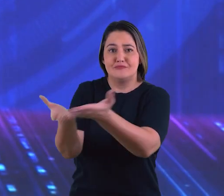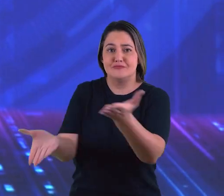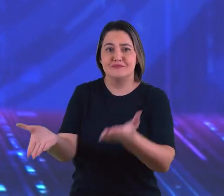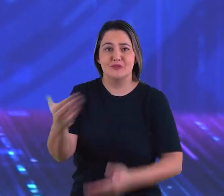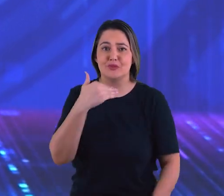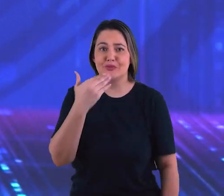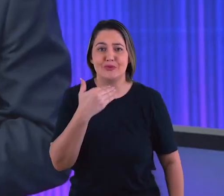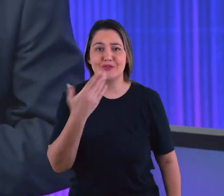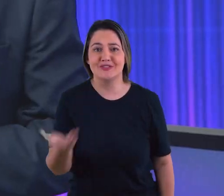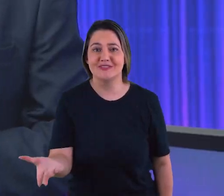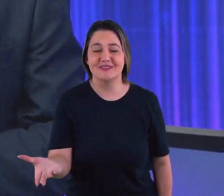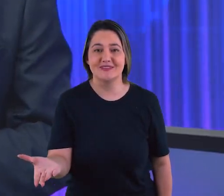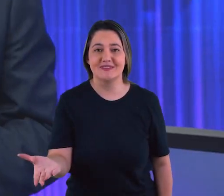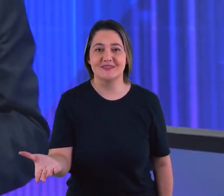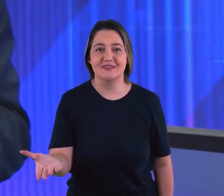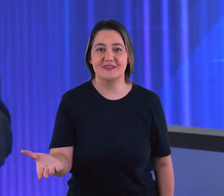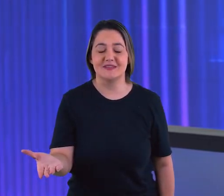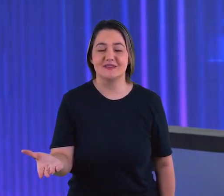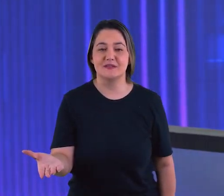coisa.